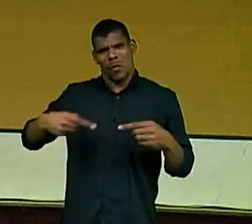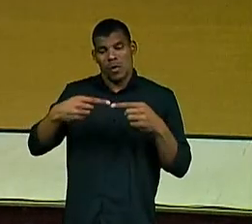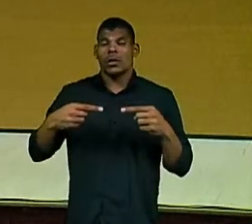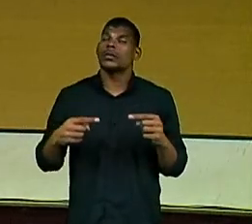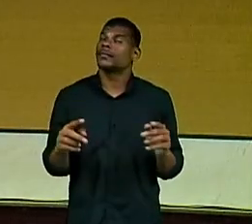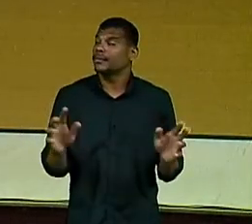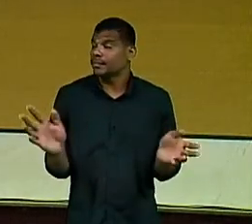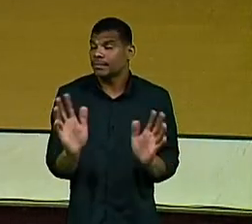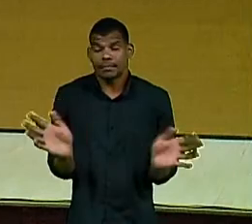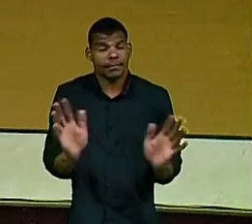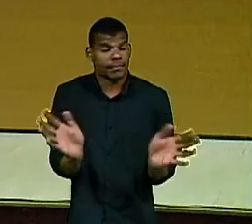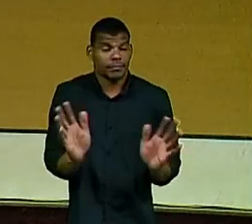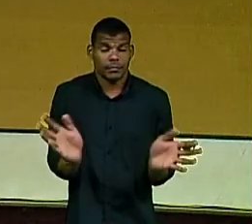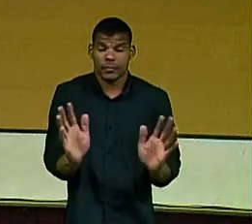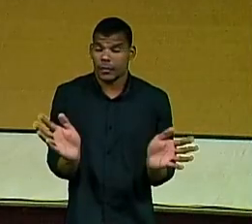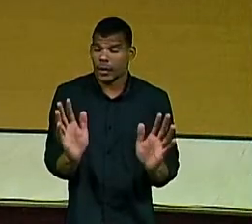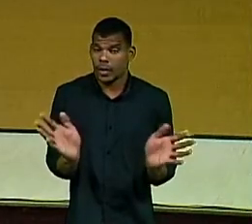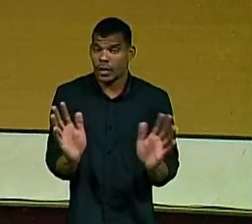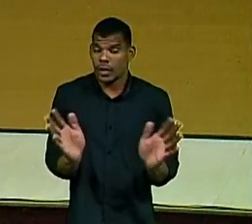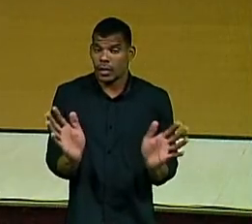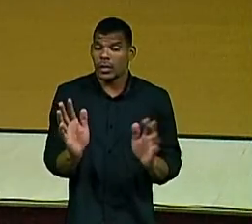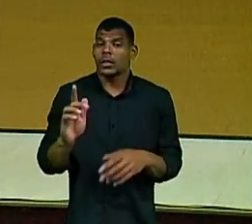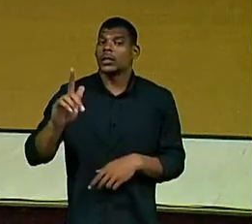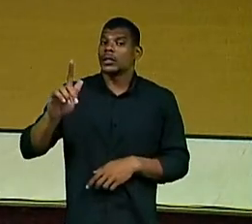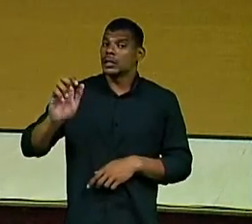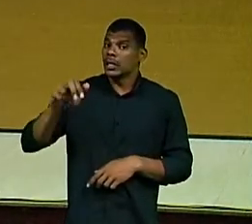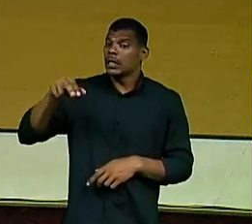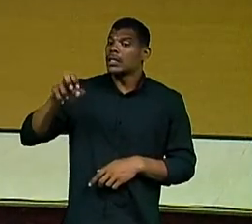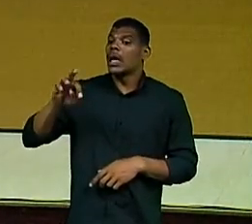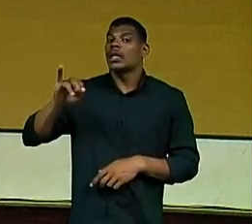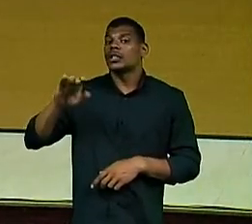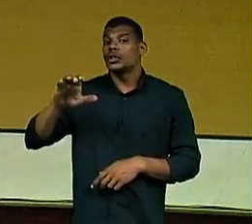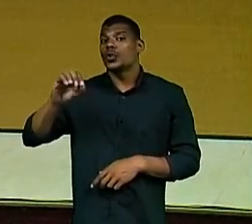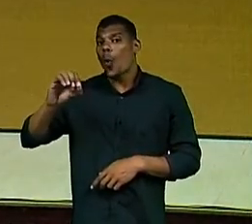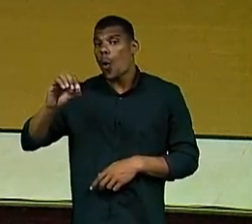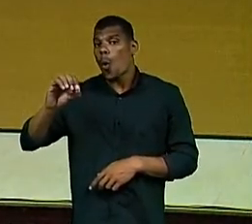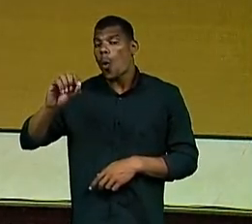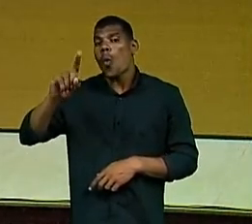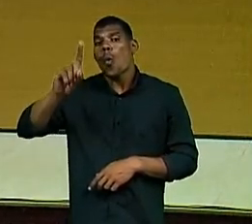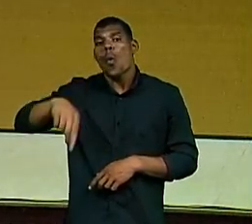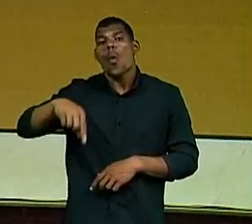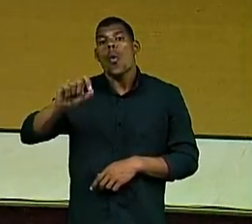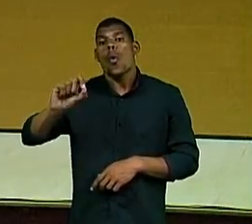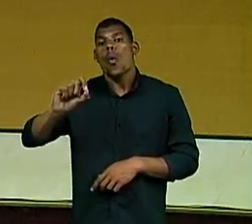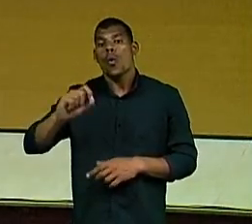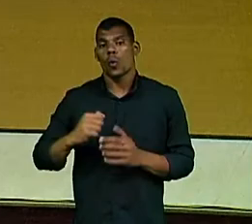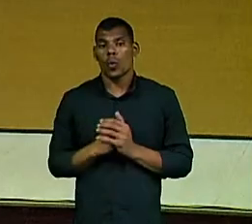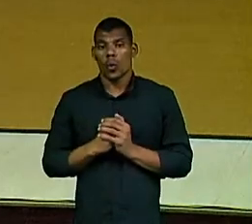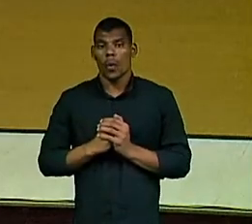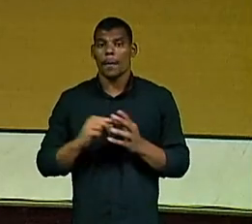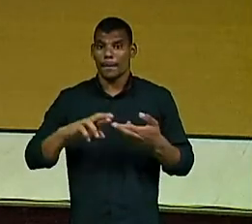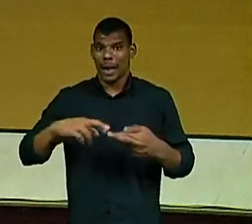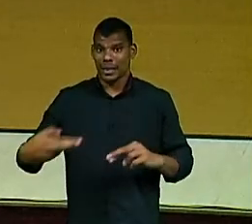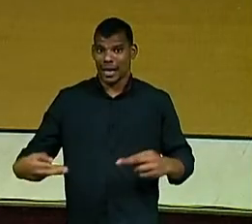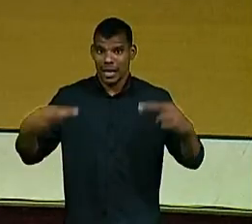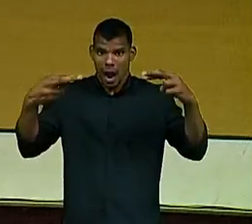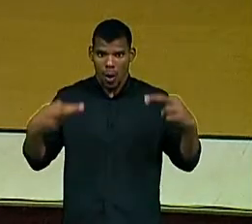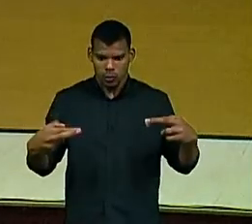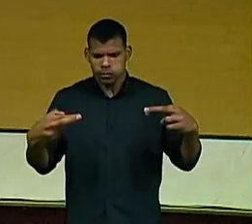a forma como nós conseguimos interpretar como é lido o material genético